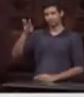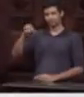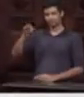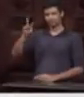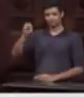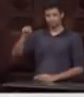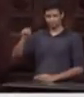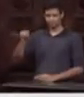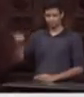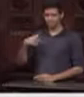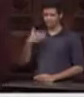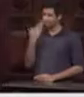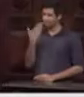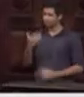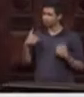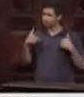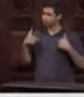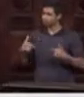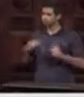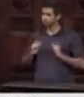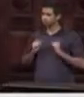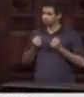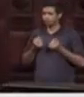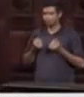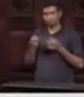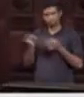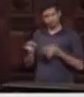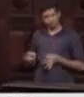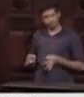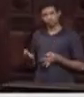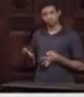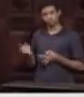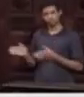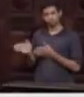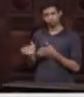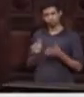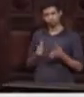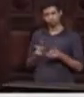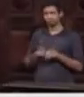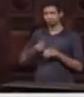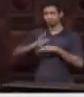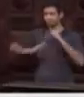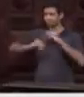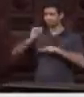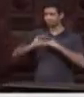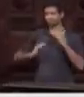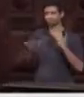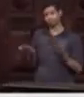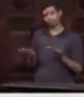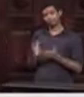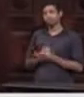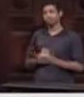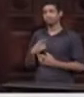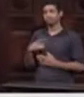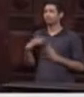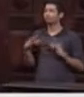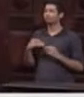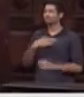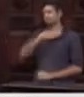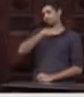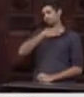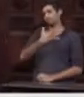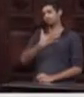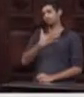vem demonstrando com determinação, com disciplina, com competência, com habilidade, que apesar de toda a crise,